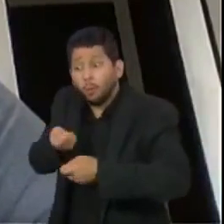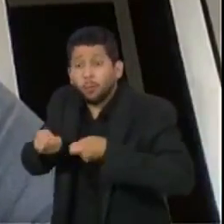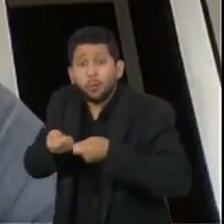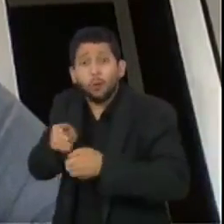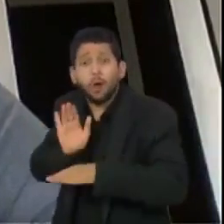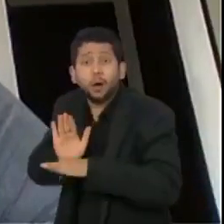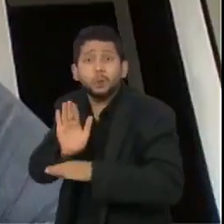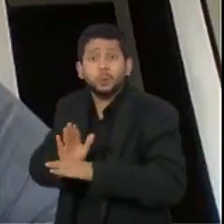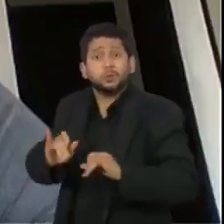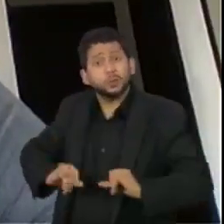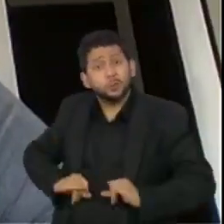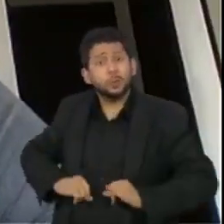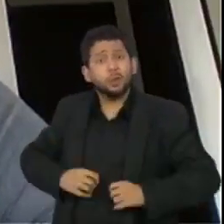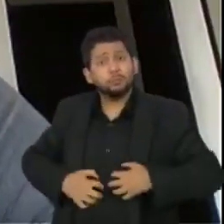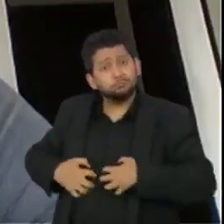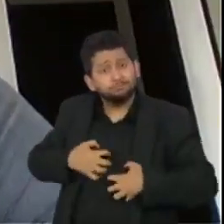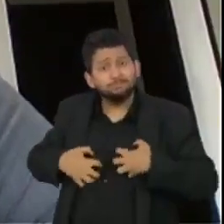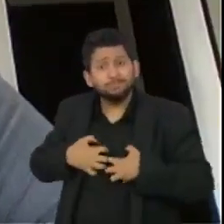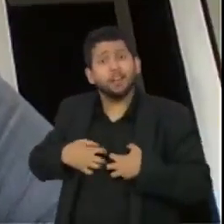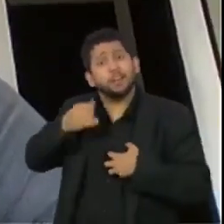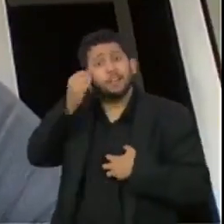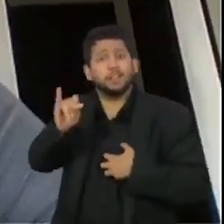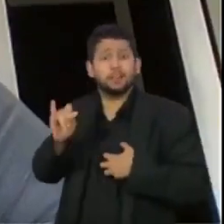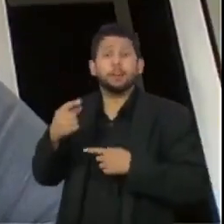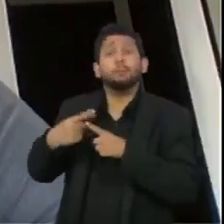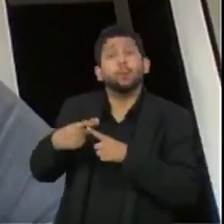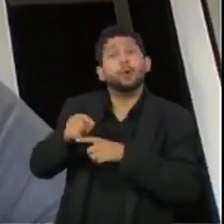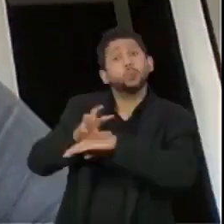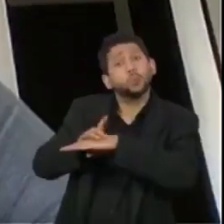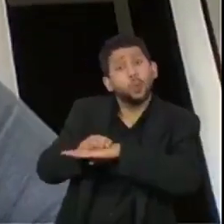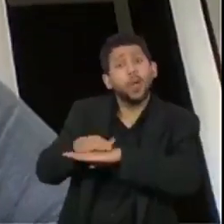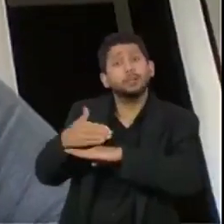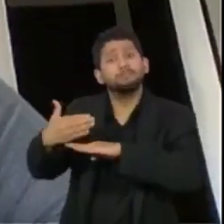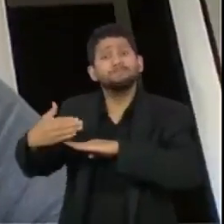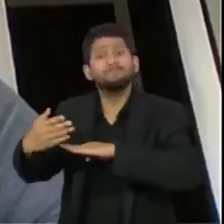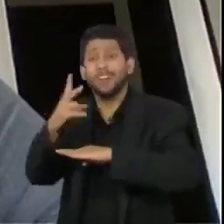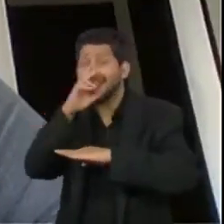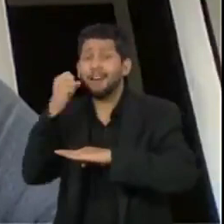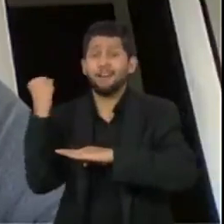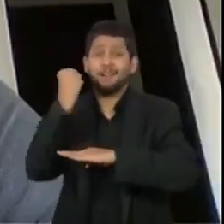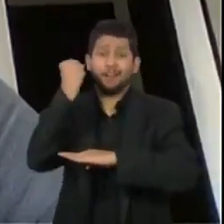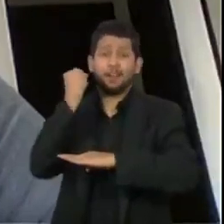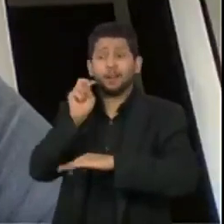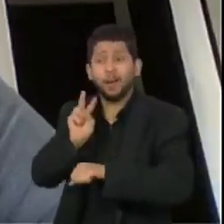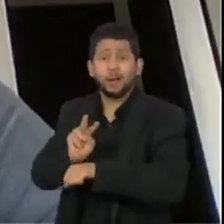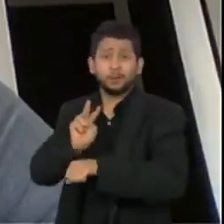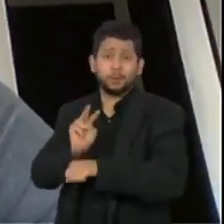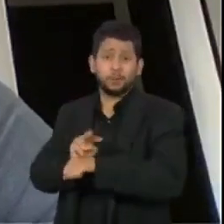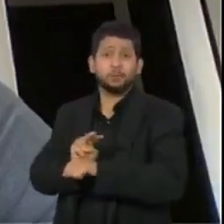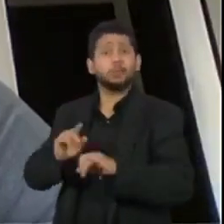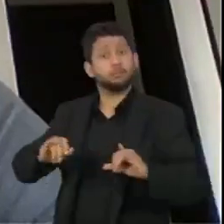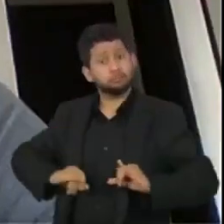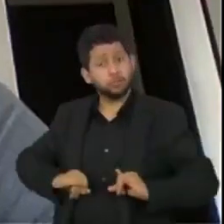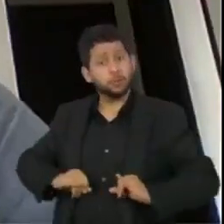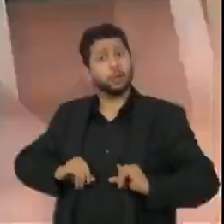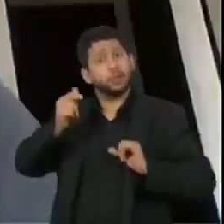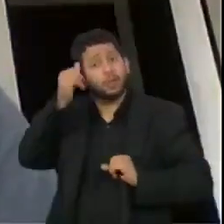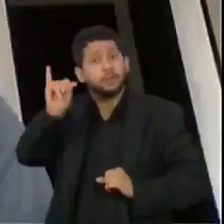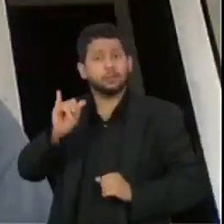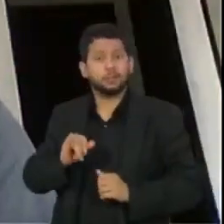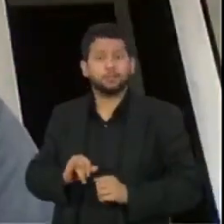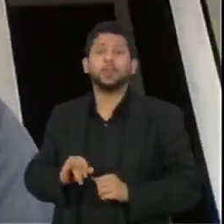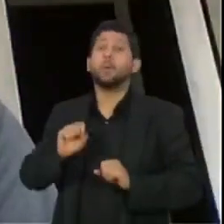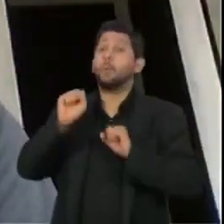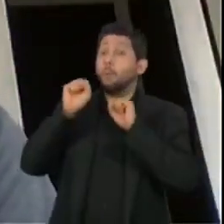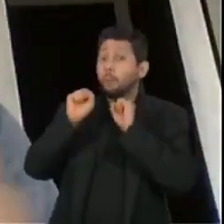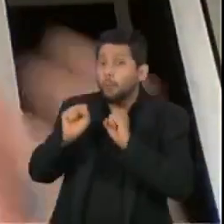controlar, combater o sofrimento de pessoas que convivem com doenças mais graves. E esse combate ao sofrimento ele é feito para